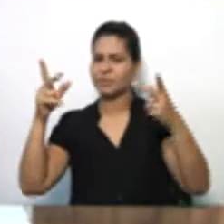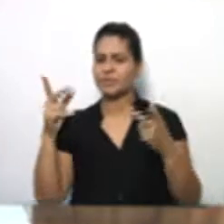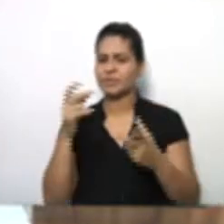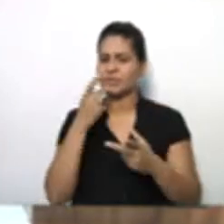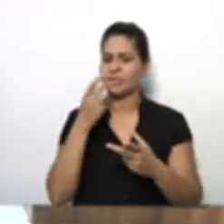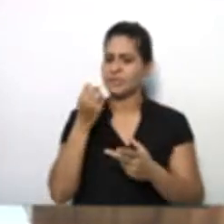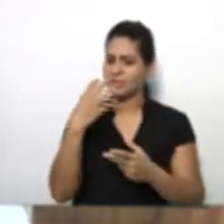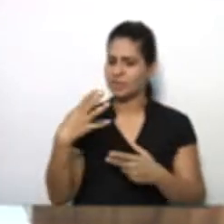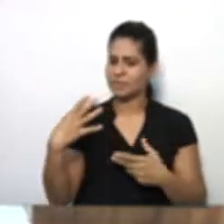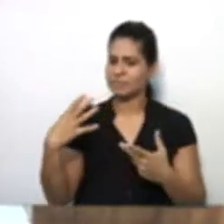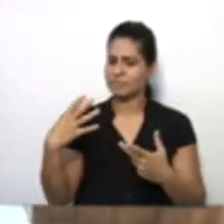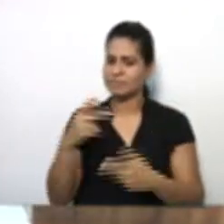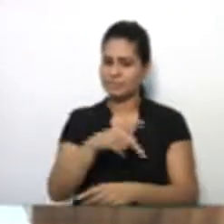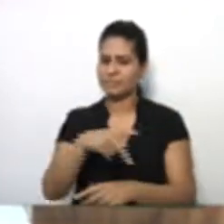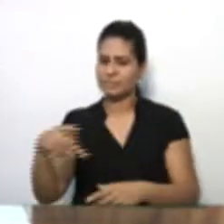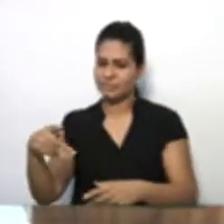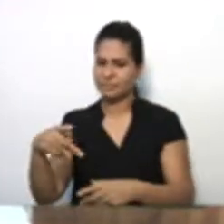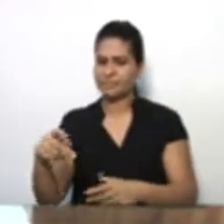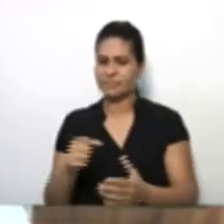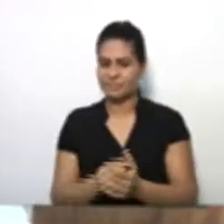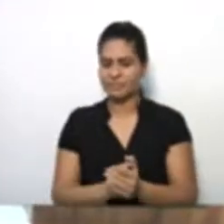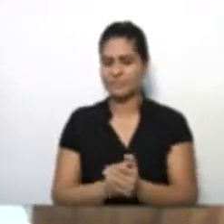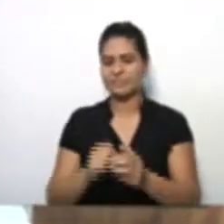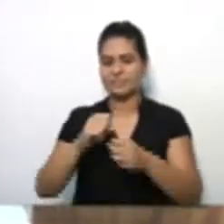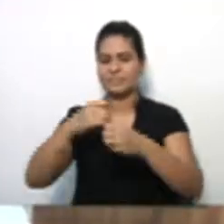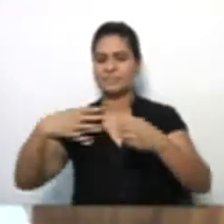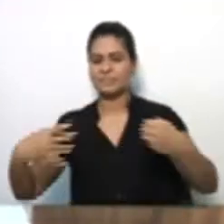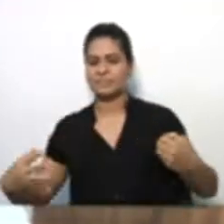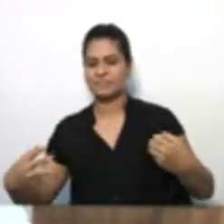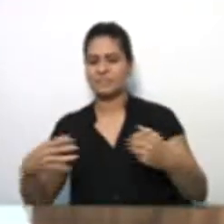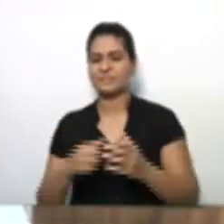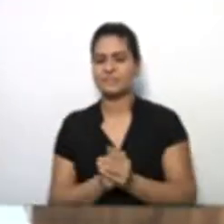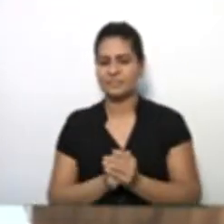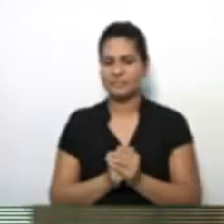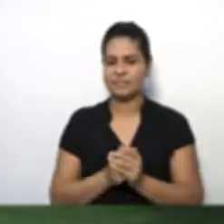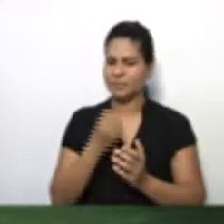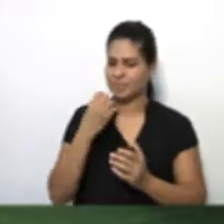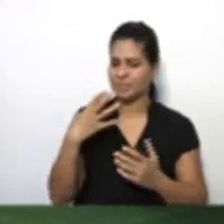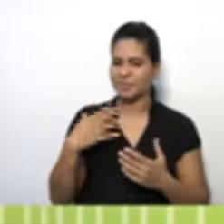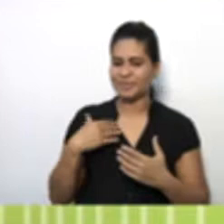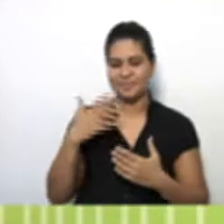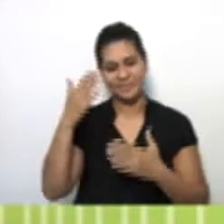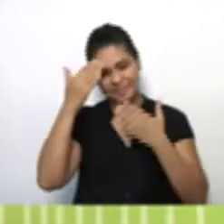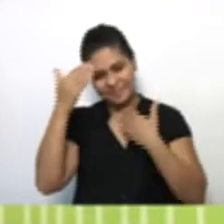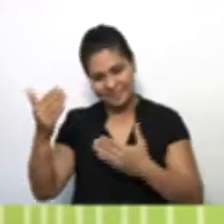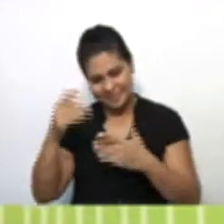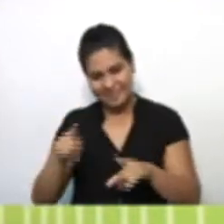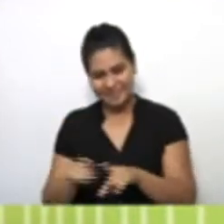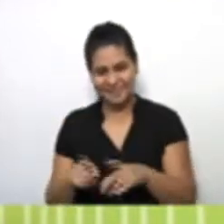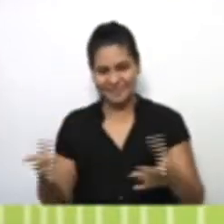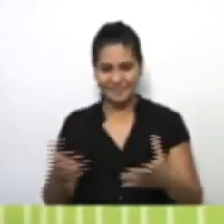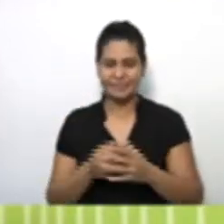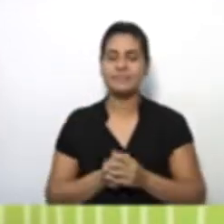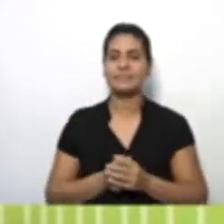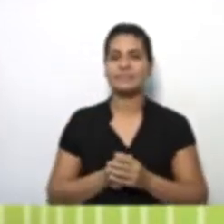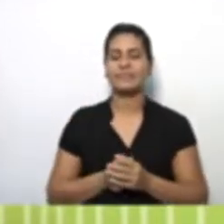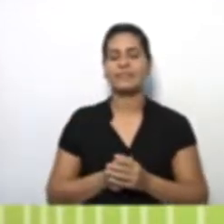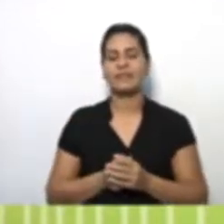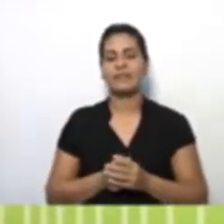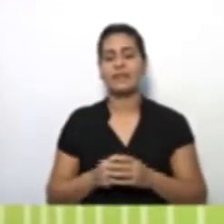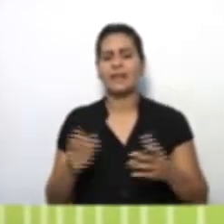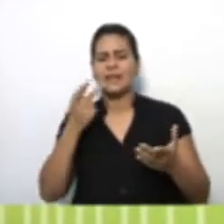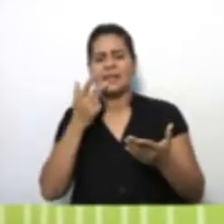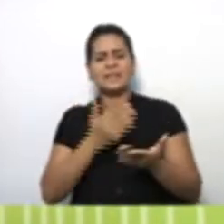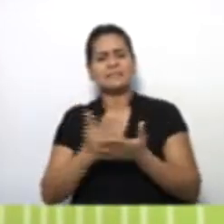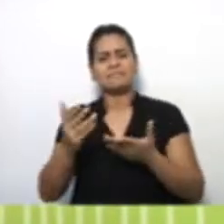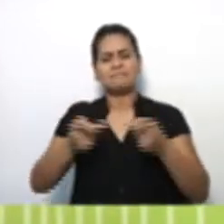dizendo assim, que bom, professores. Está muito bom o conteúdo, como está sendo passado. Legal. Muito obrigado. Então, é claro, sem falar, a gente